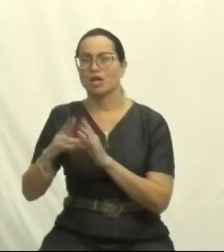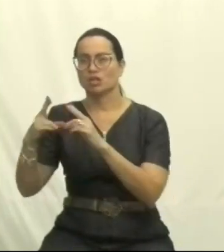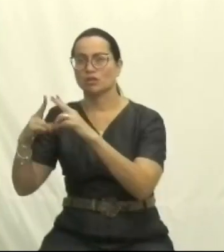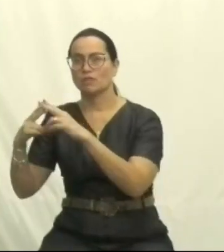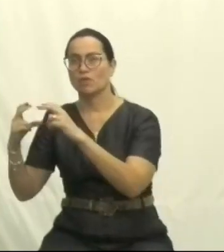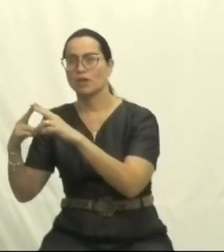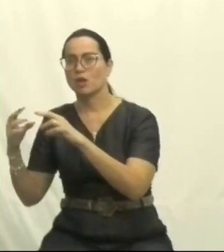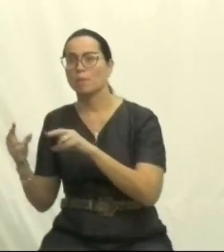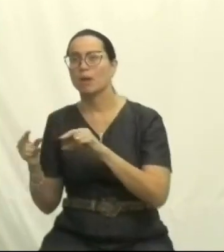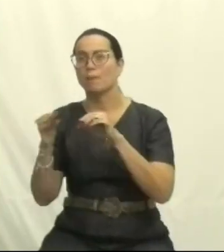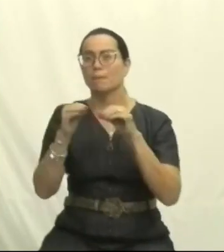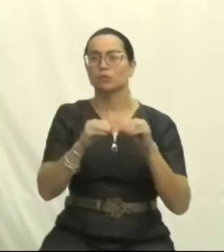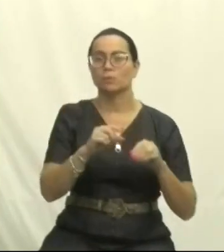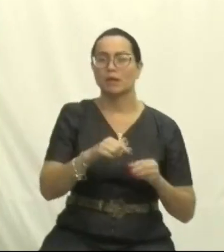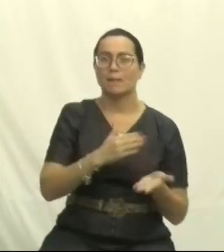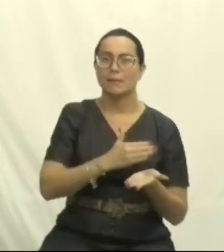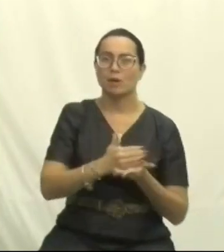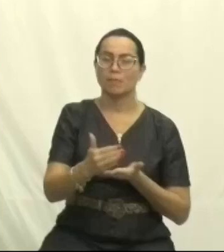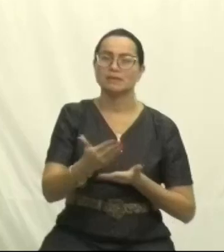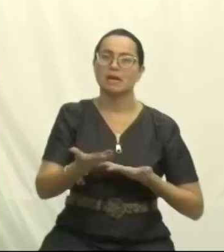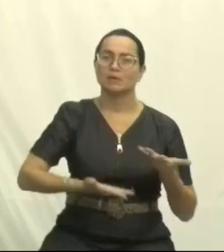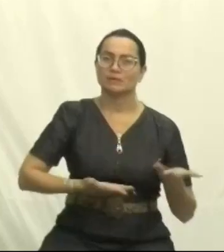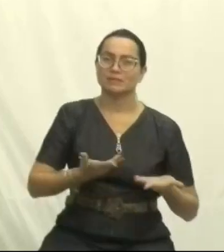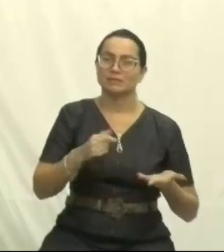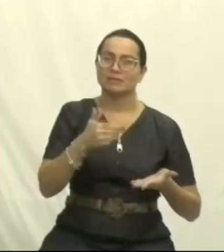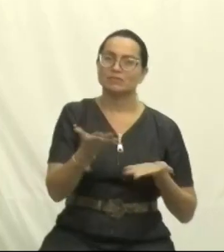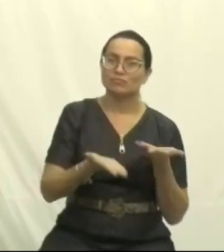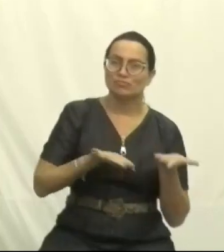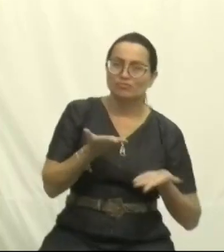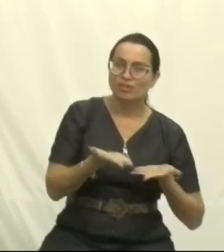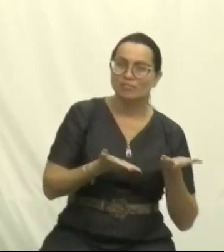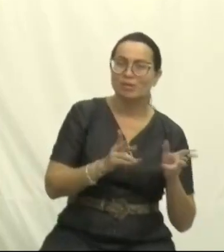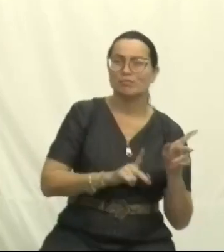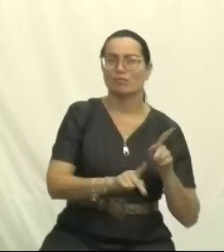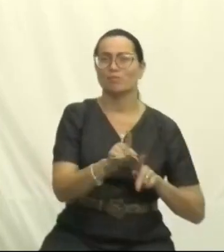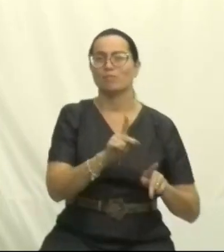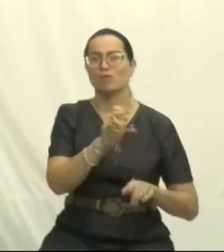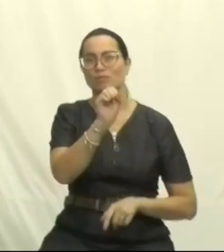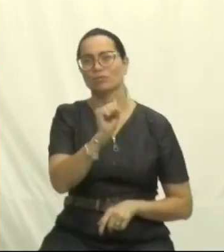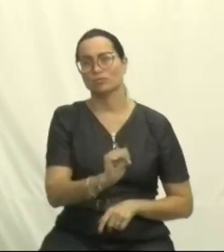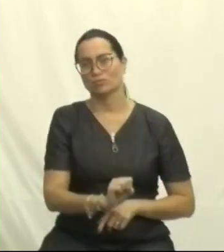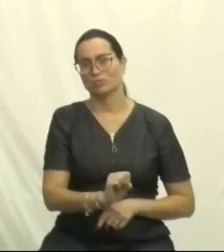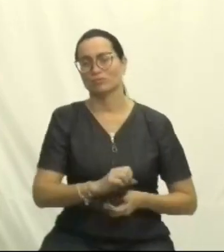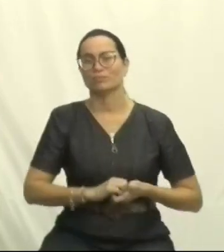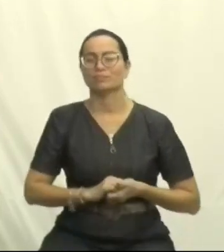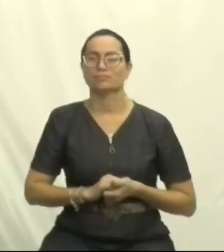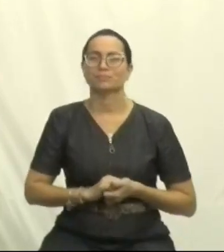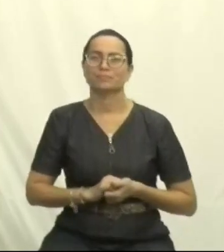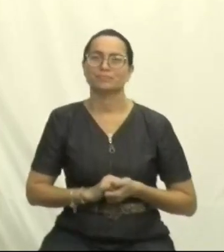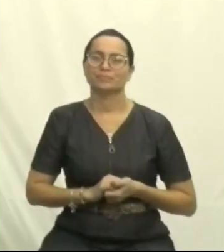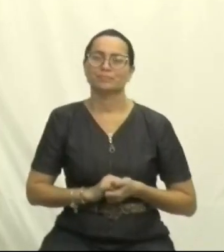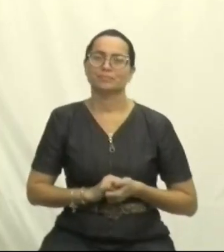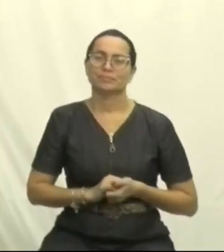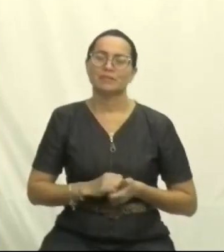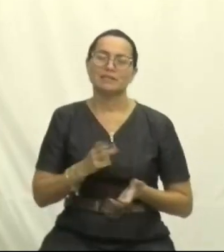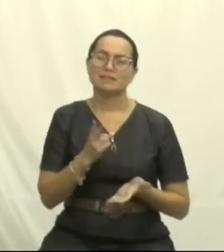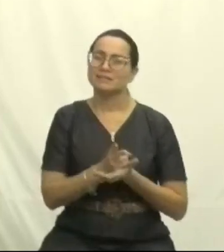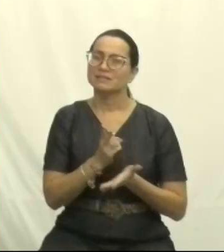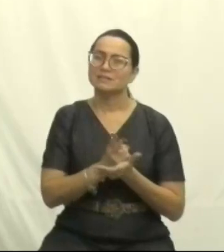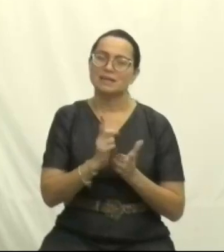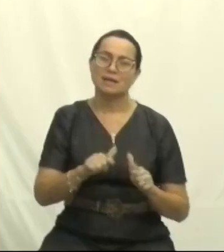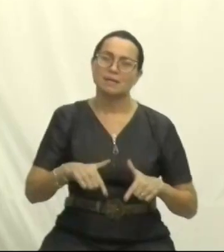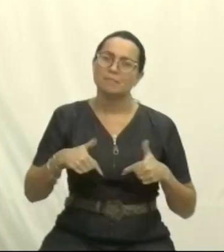para começar, então, o serviço de atendimento à população do sul de Santa Catarina. Sempre atuando